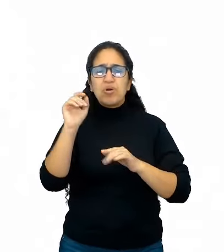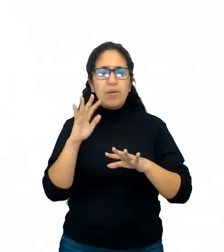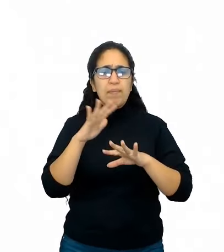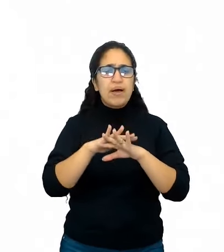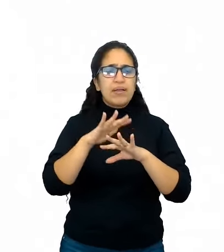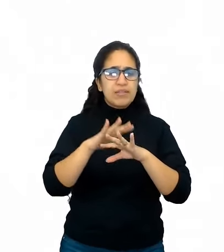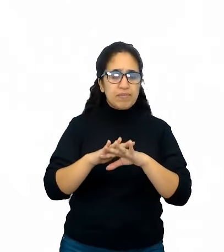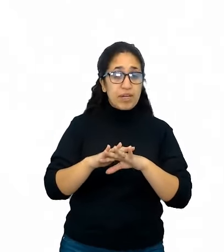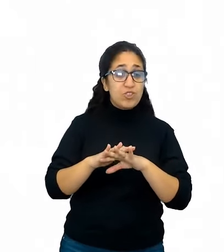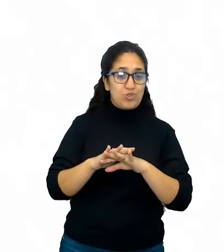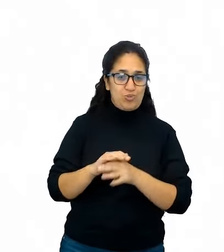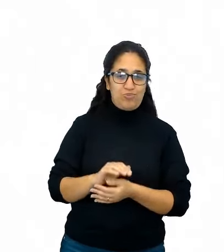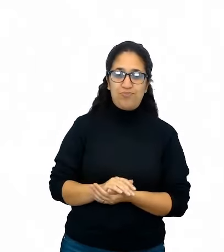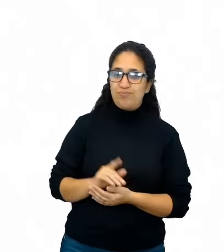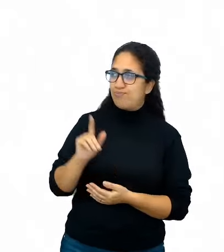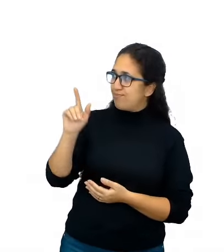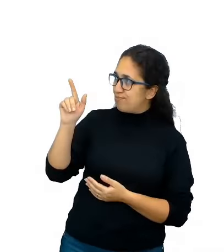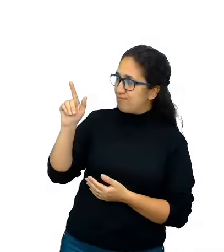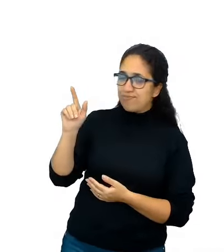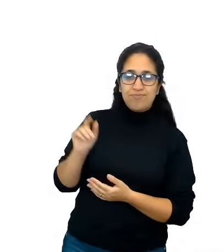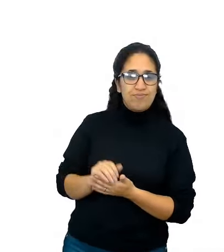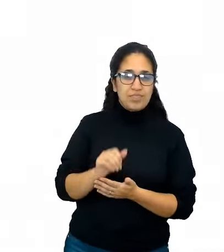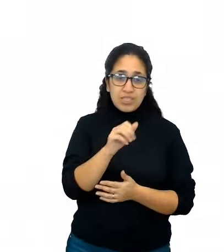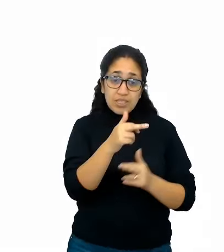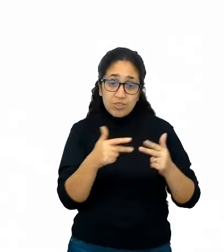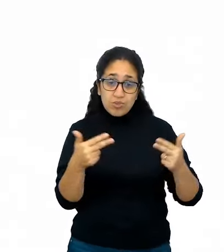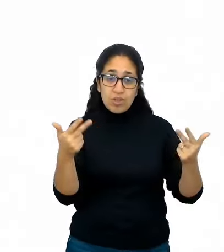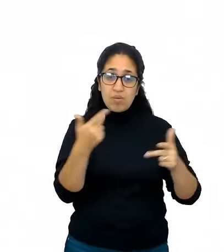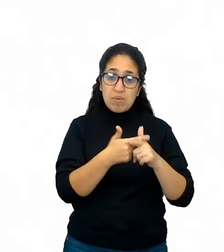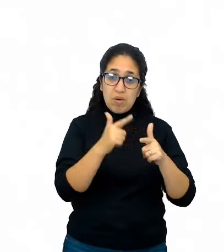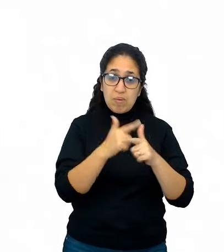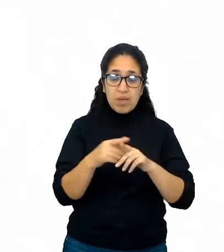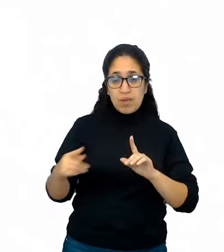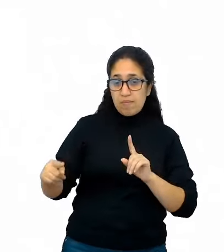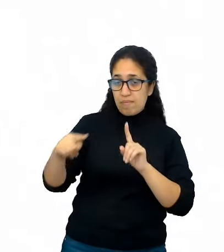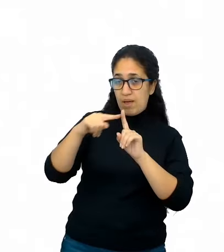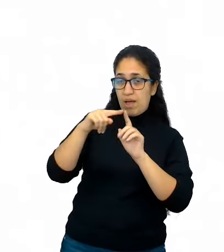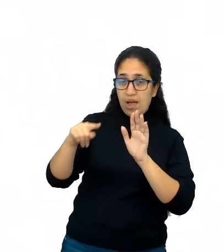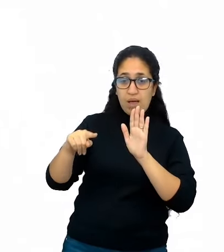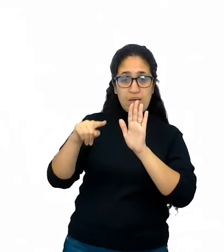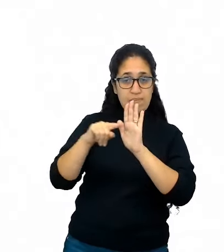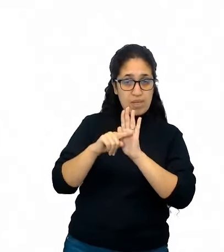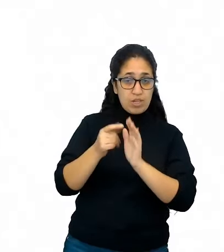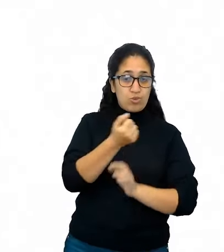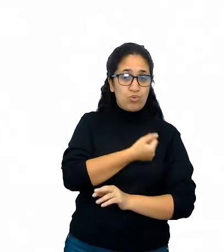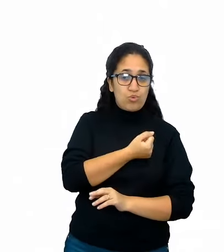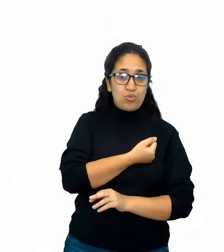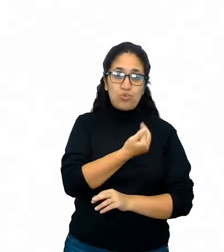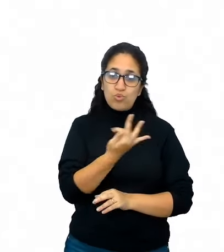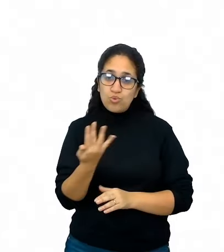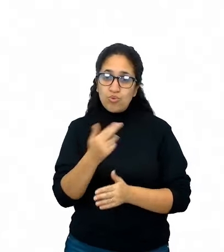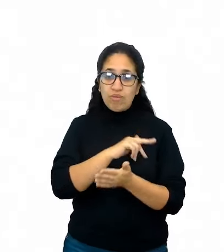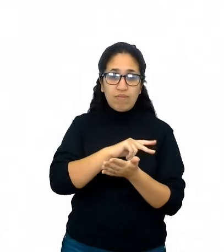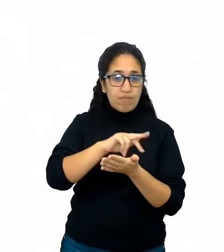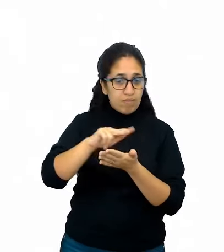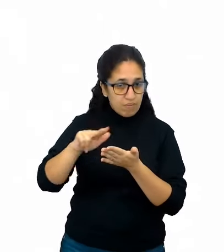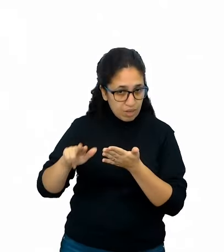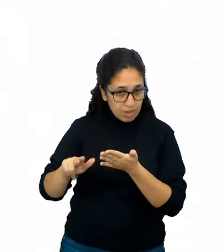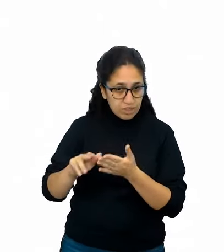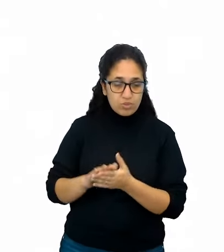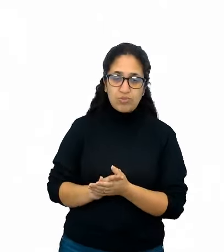matemático, o que que nós temos? Nós temos aí situações, problemas de adição e subtração de números naturais e